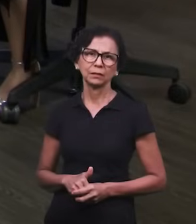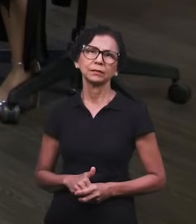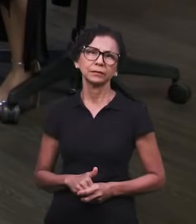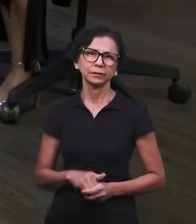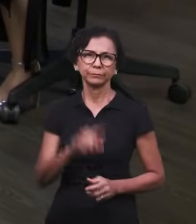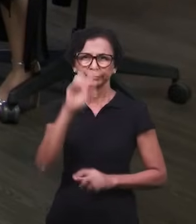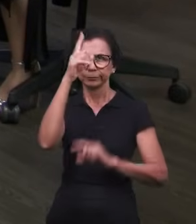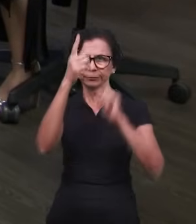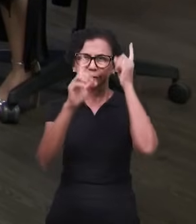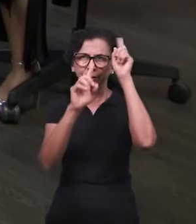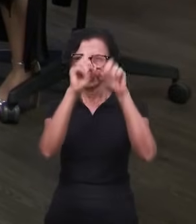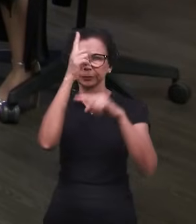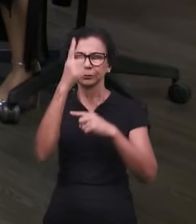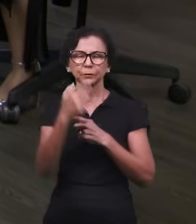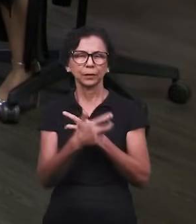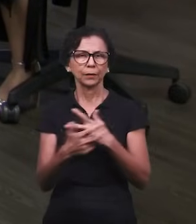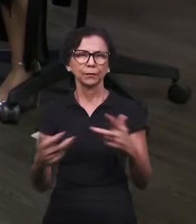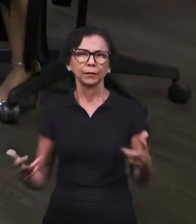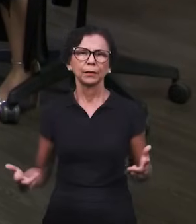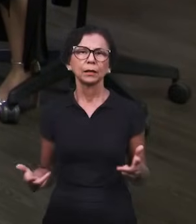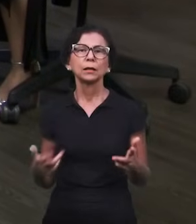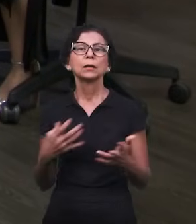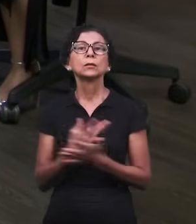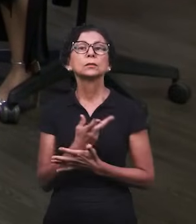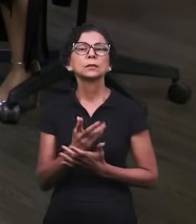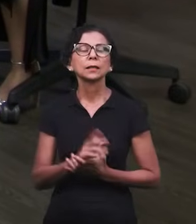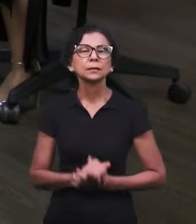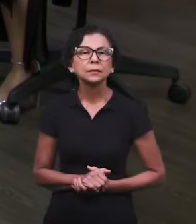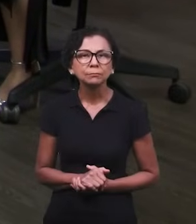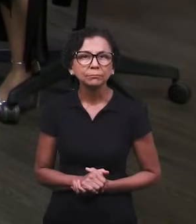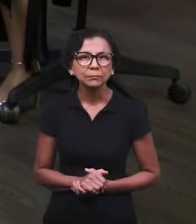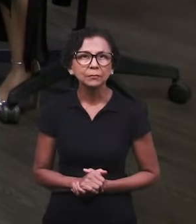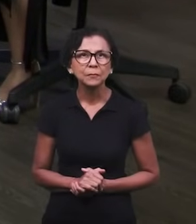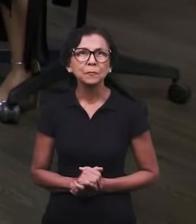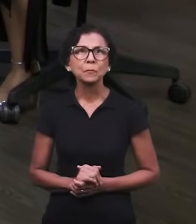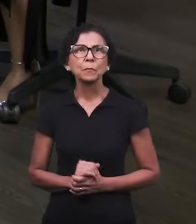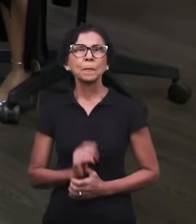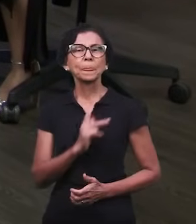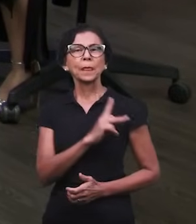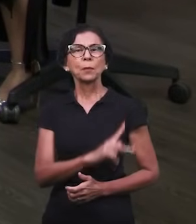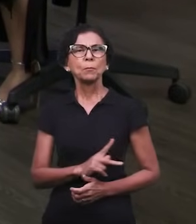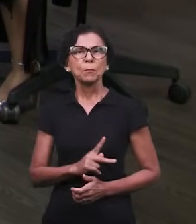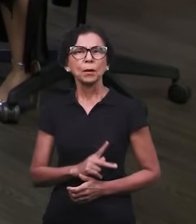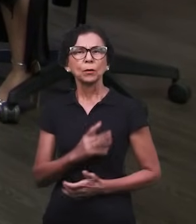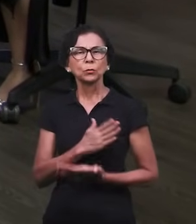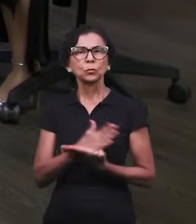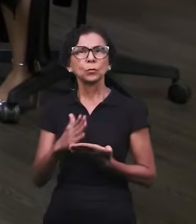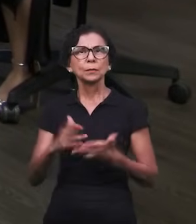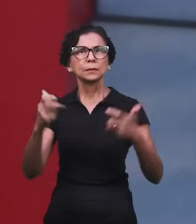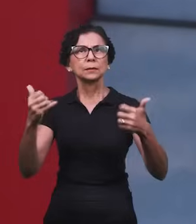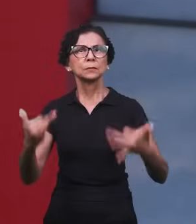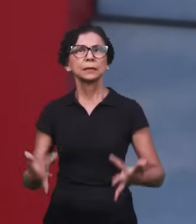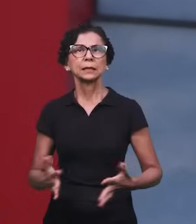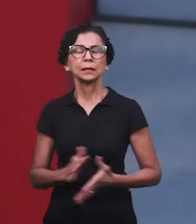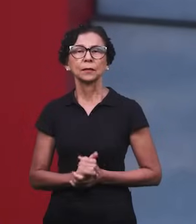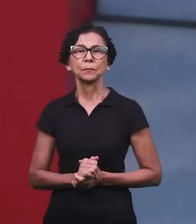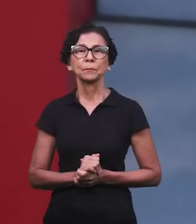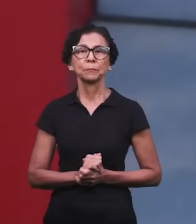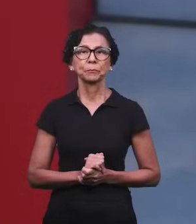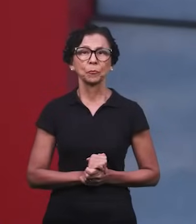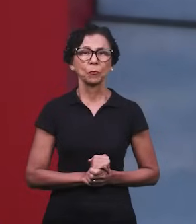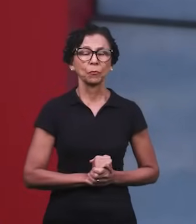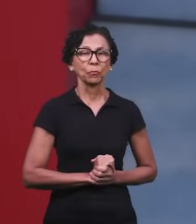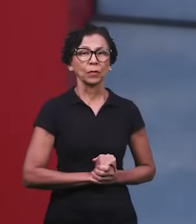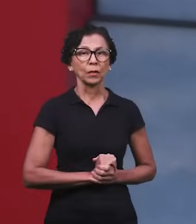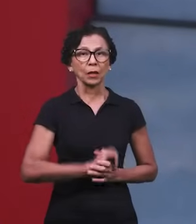Os estoicos criam no fatalismo, e aí o que vai acontecer? Paulo, quando tem a oportunidade, começa a falar, olha, o